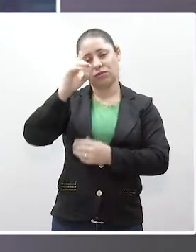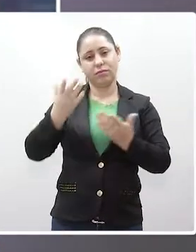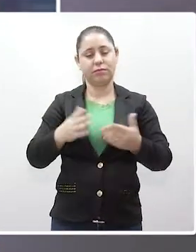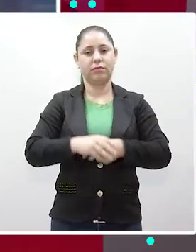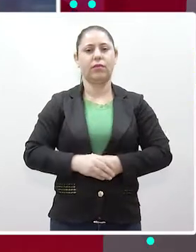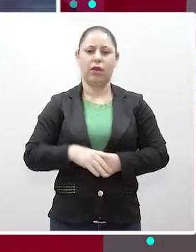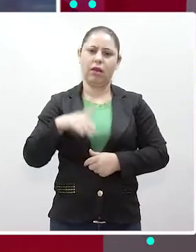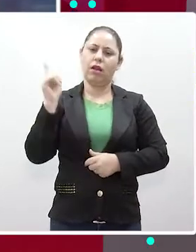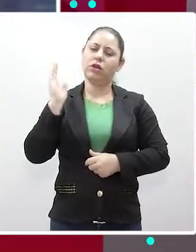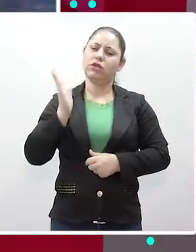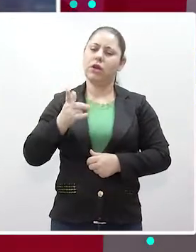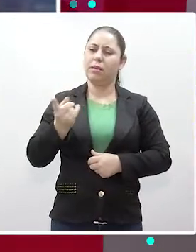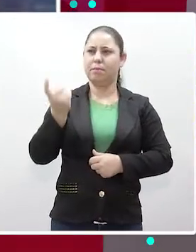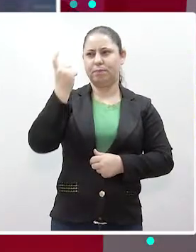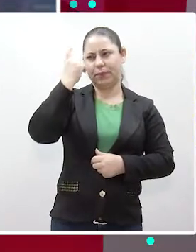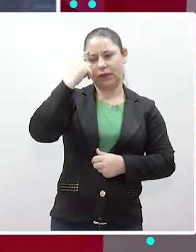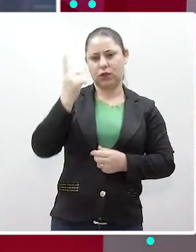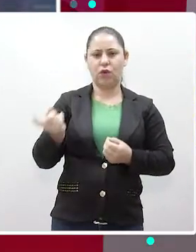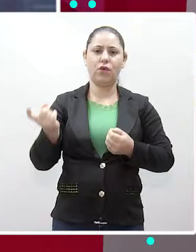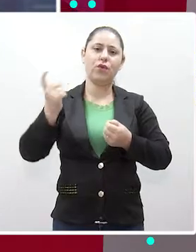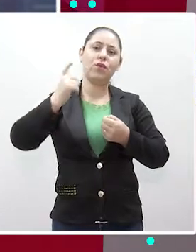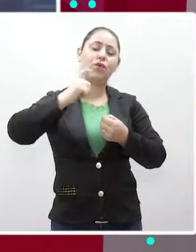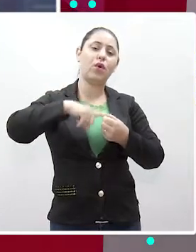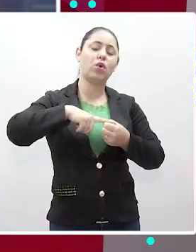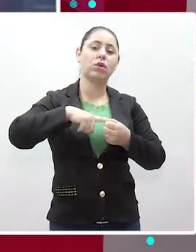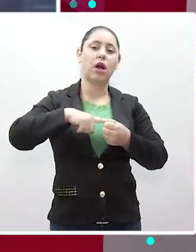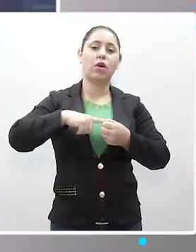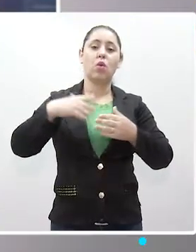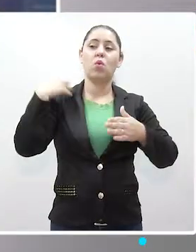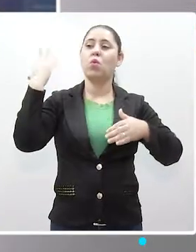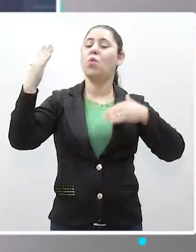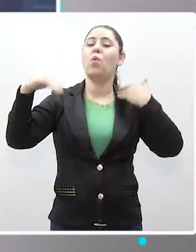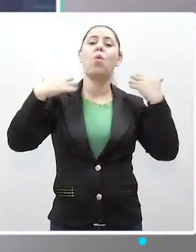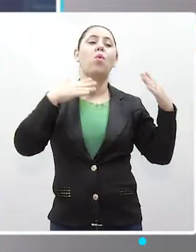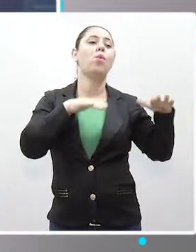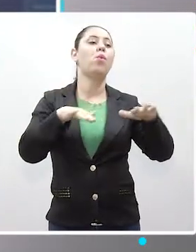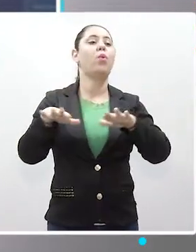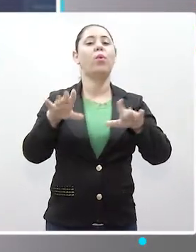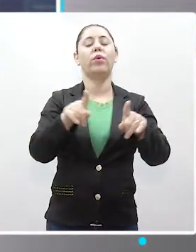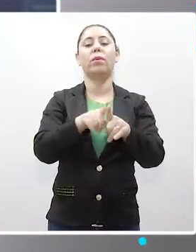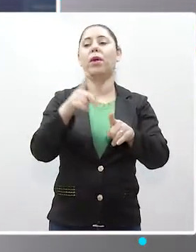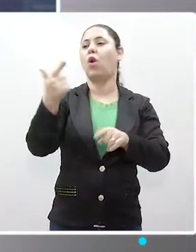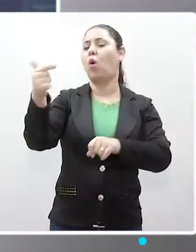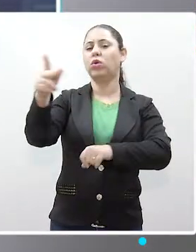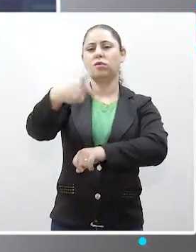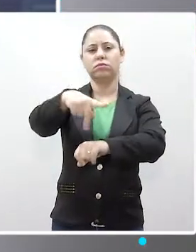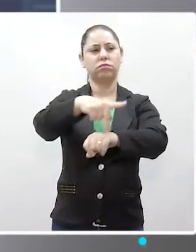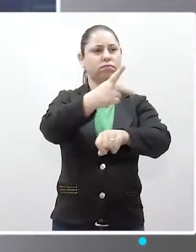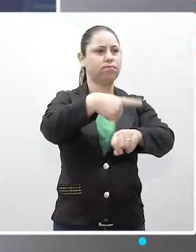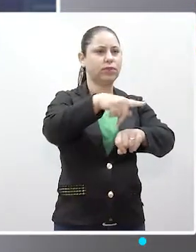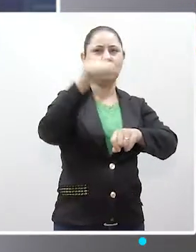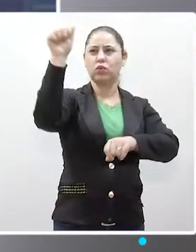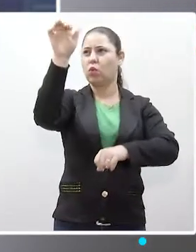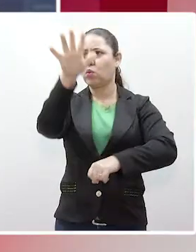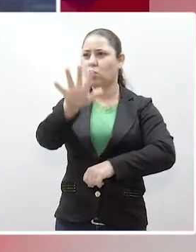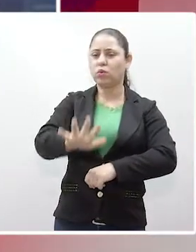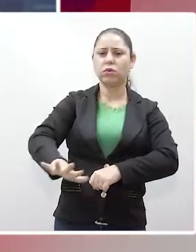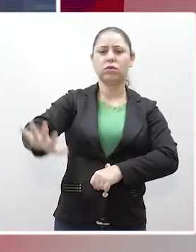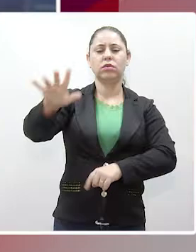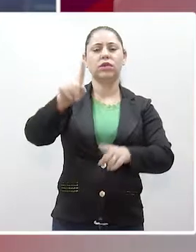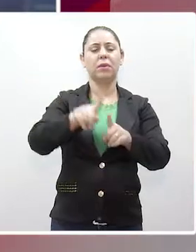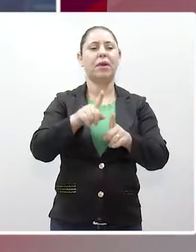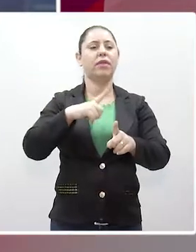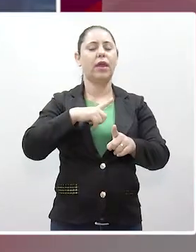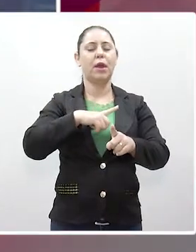E lá eles já estão pensando em retomar o turismo, principalmente outros países também da União Europeia, criando aí uma espécie